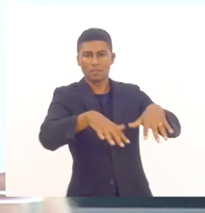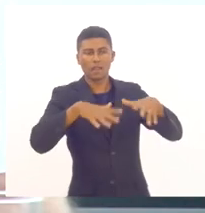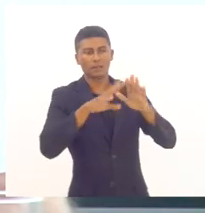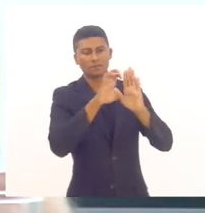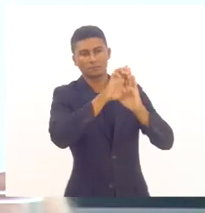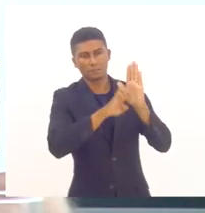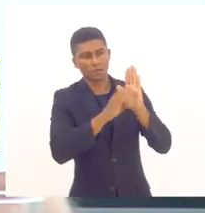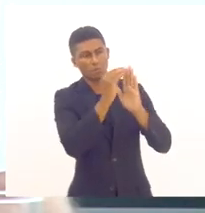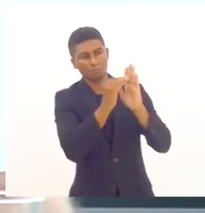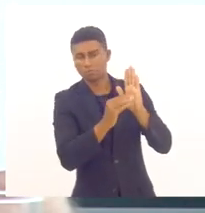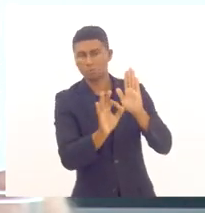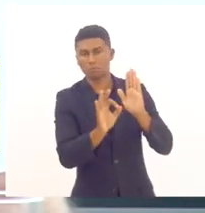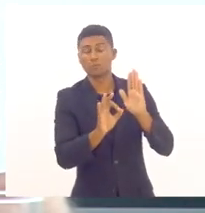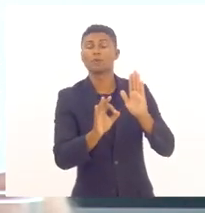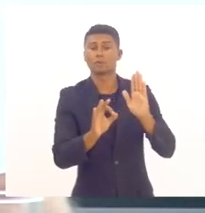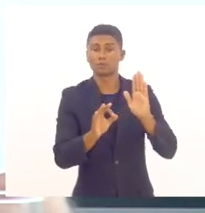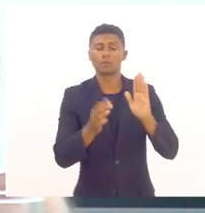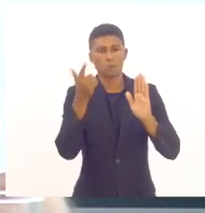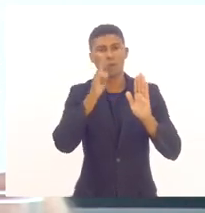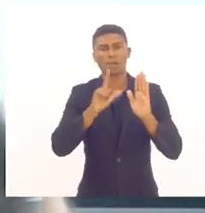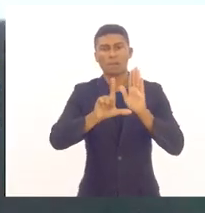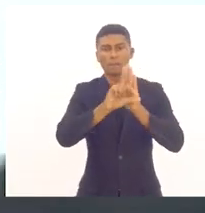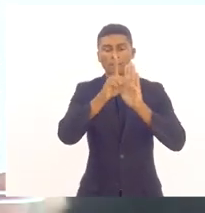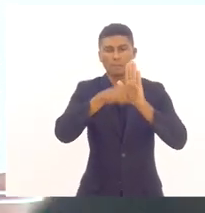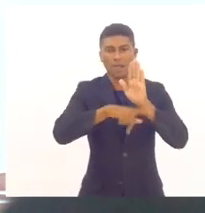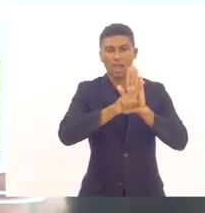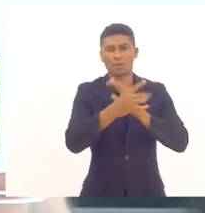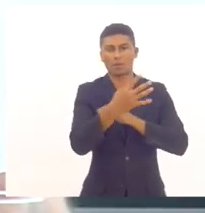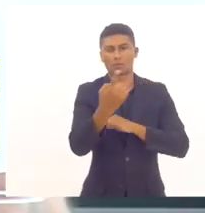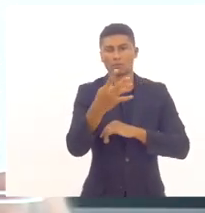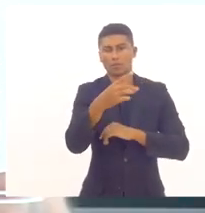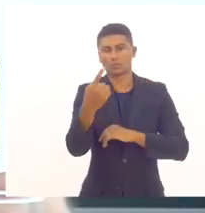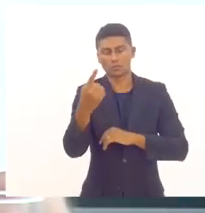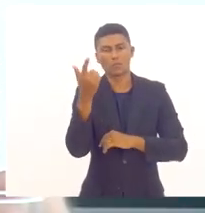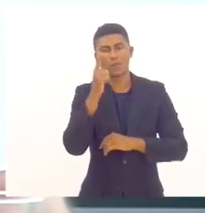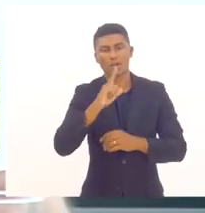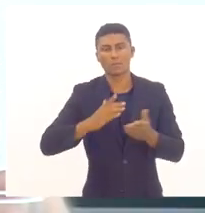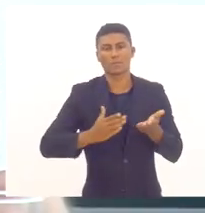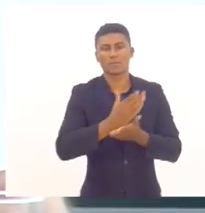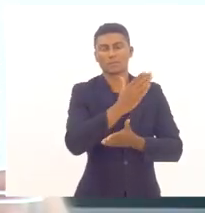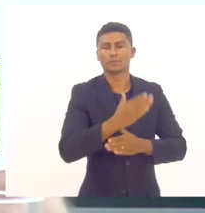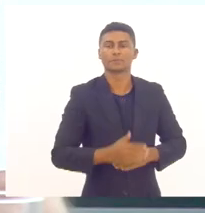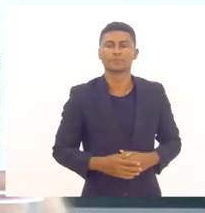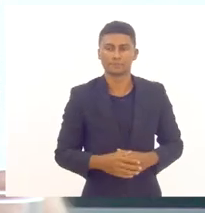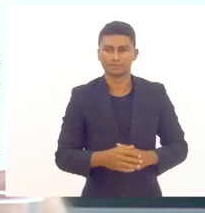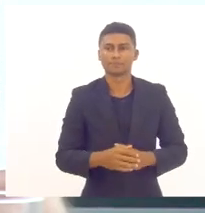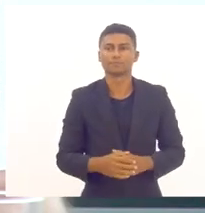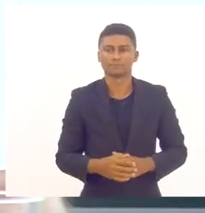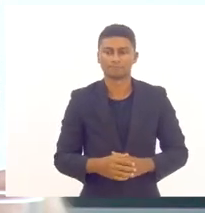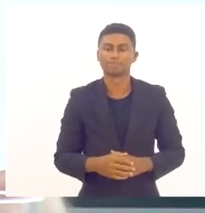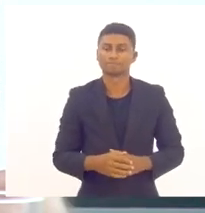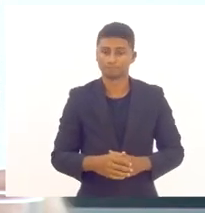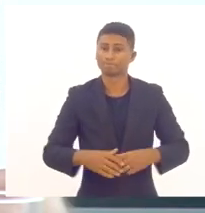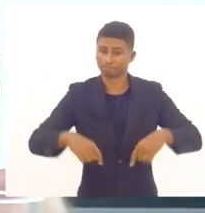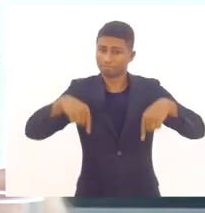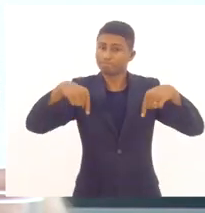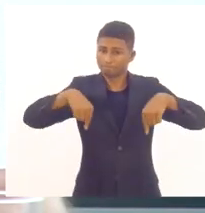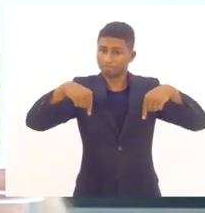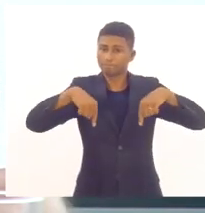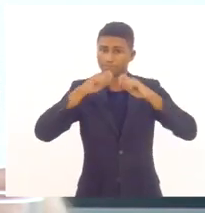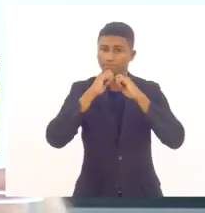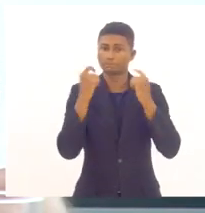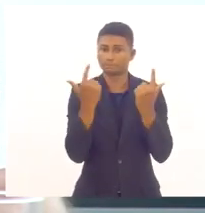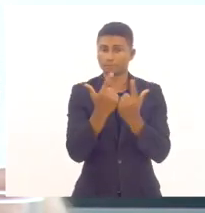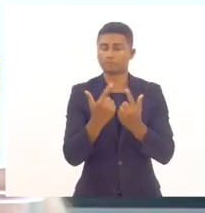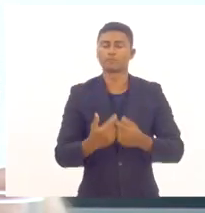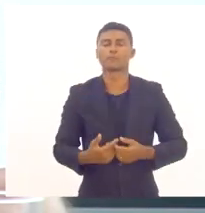Lei 86, que era o PL 4141 na época, né? E nós tivemos esse PL aprovado nessa casa. E